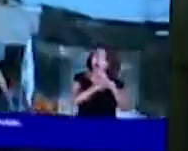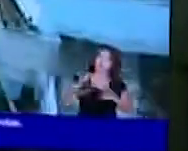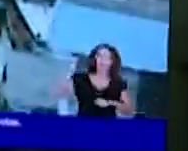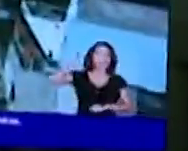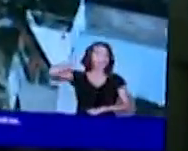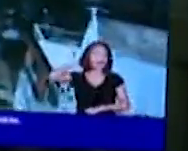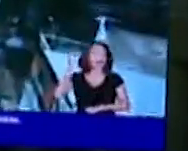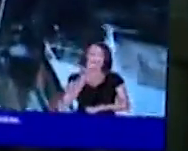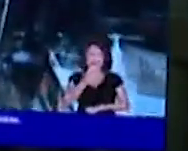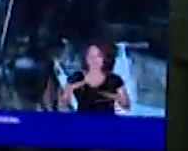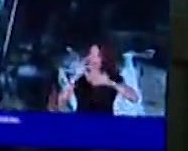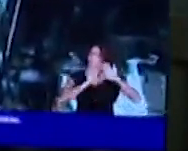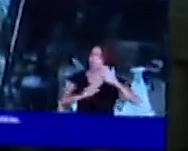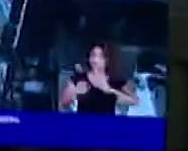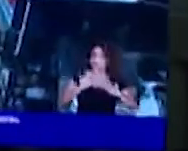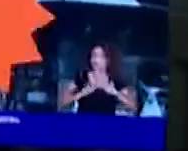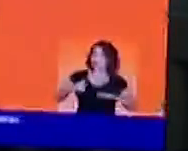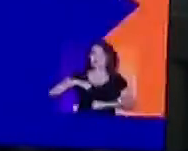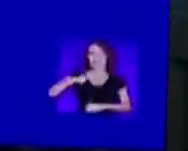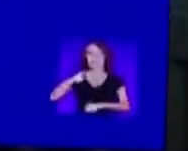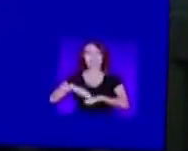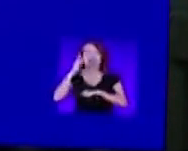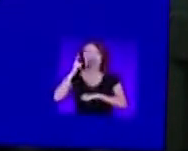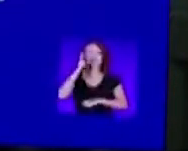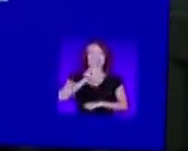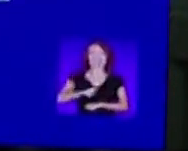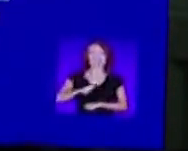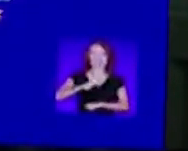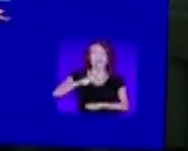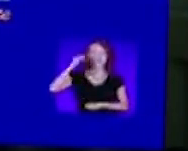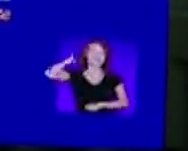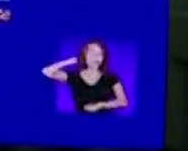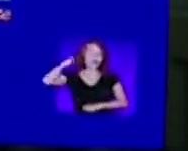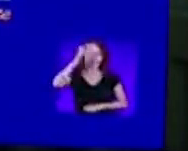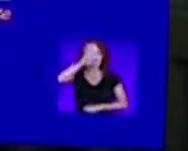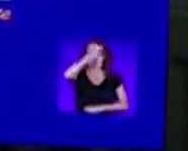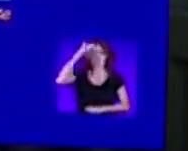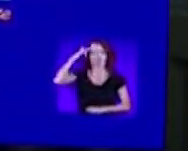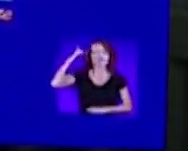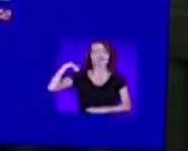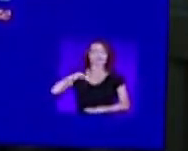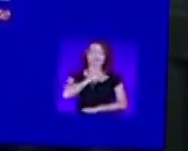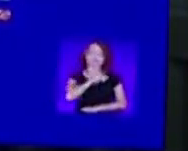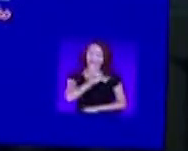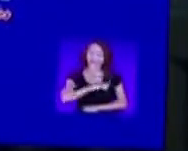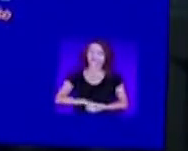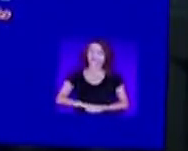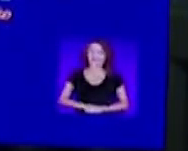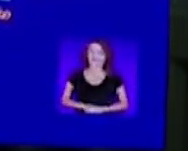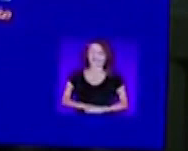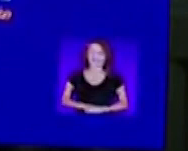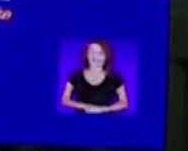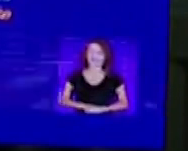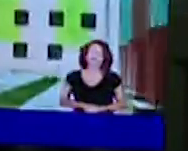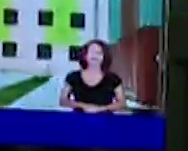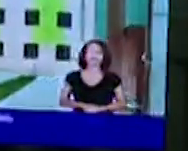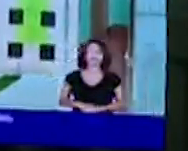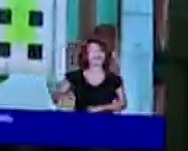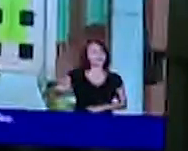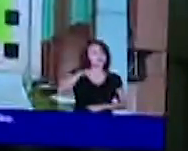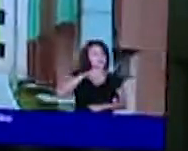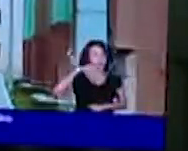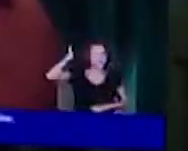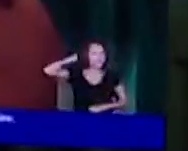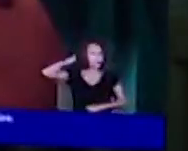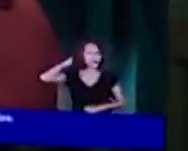casa é valorizada. As pesquisas dizem que um título valoriza o imóvel em cerca de 30%. Além disso, é a paz,